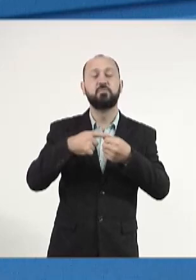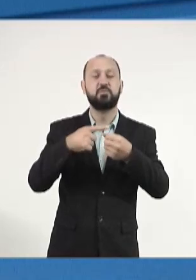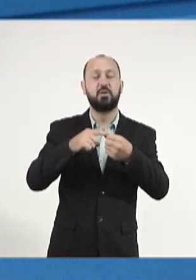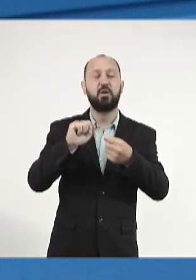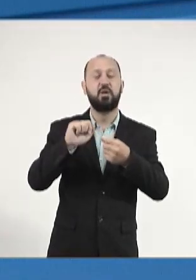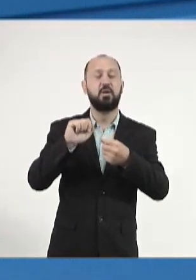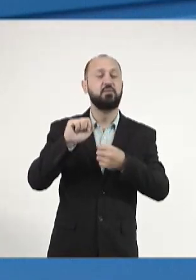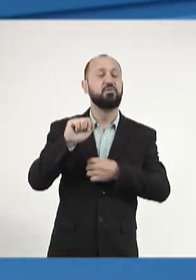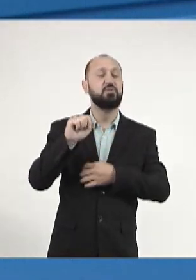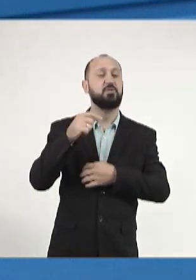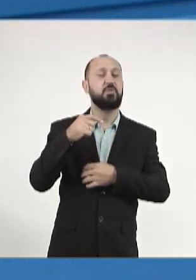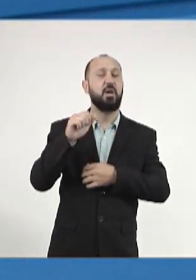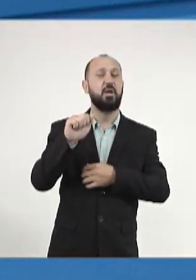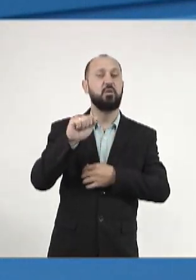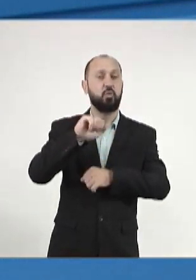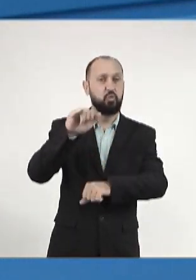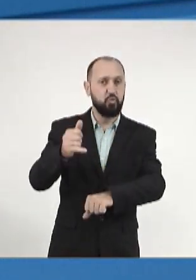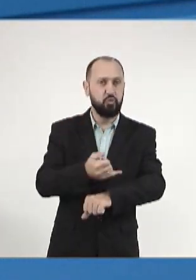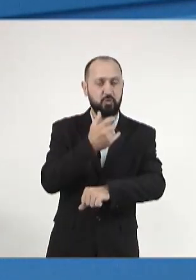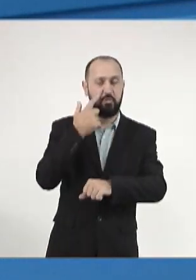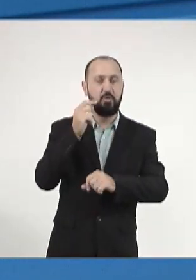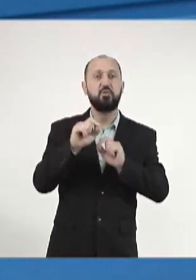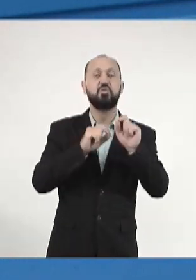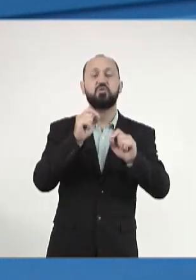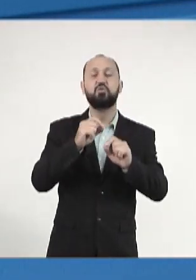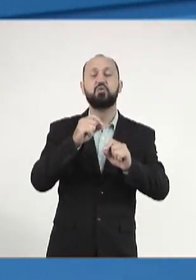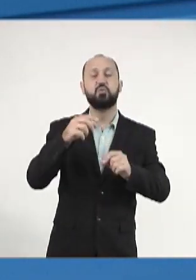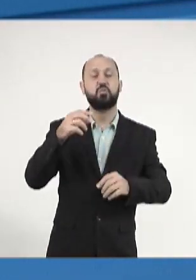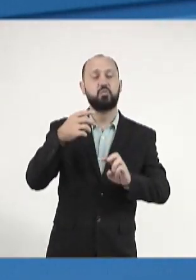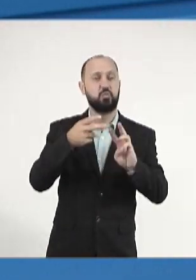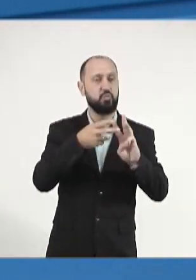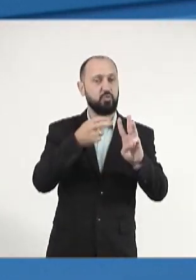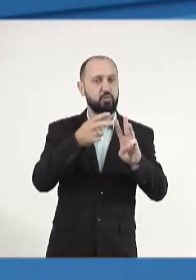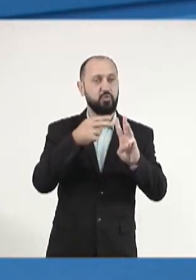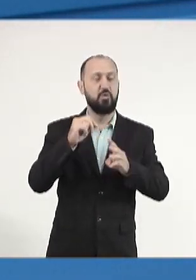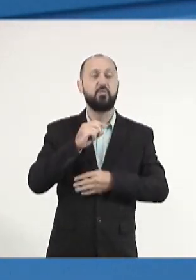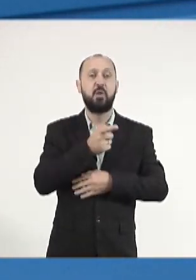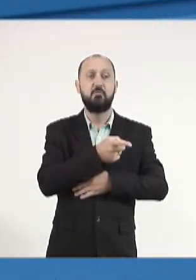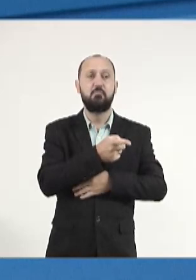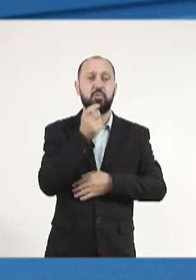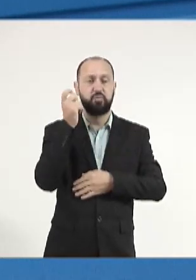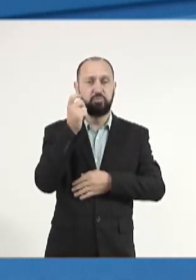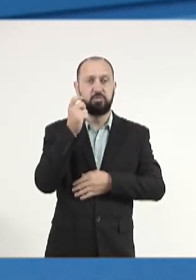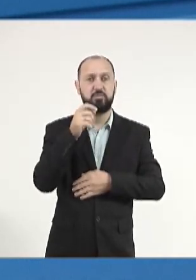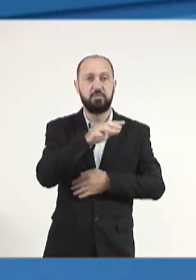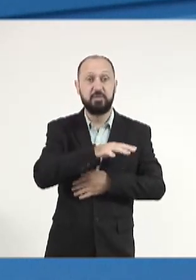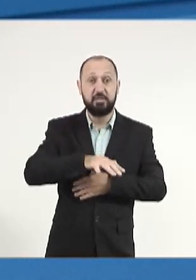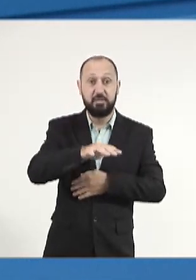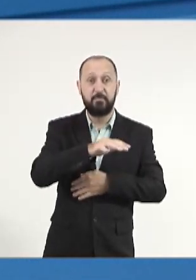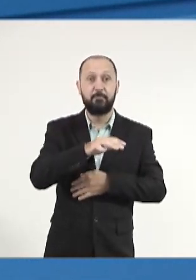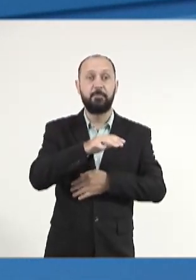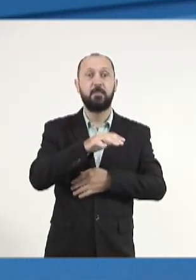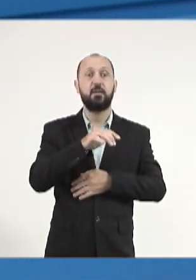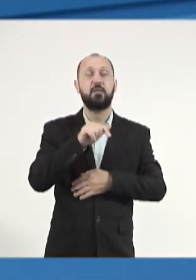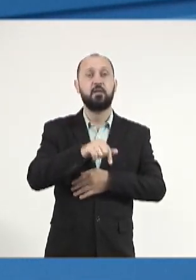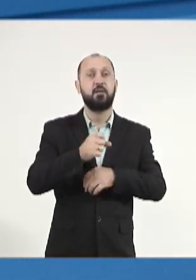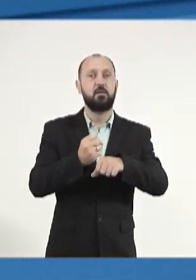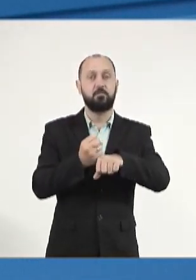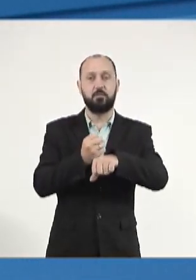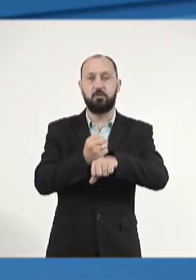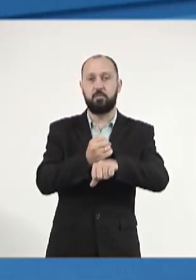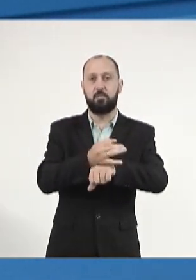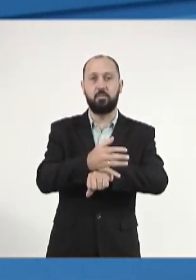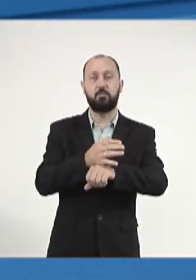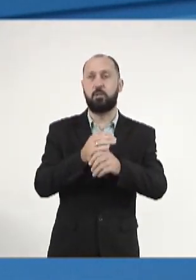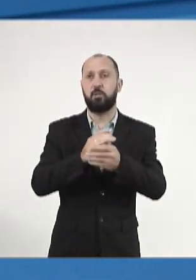Os relatos de que tem uma vítima fatal de um indígena que foi assassinado em território indígena nessa